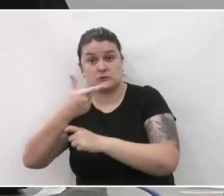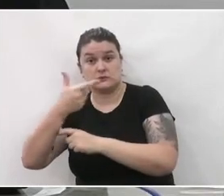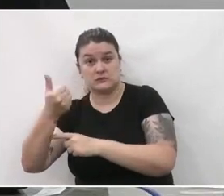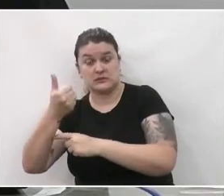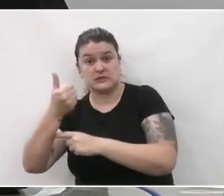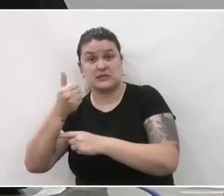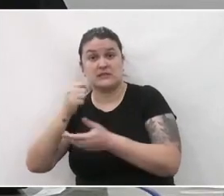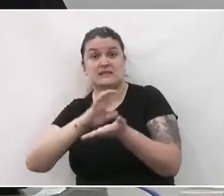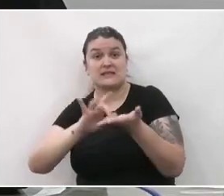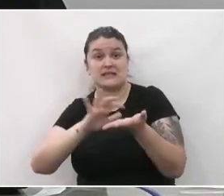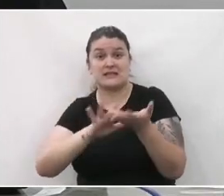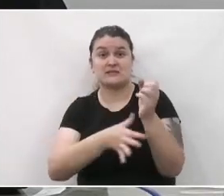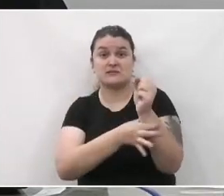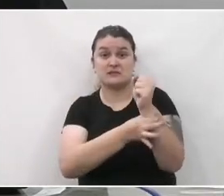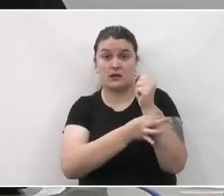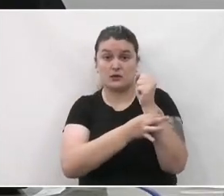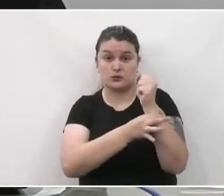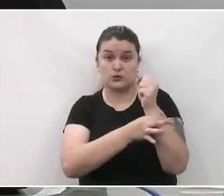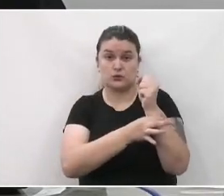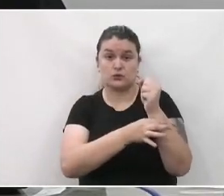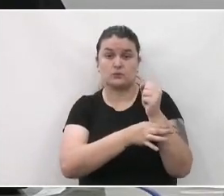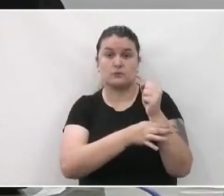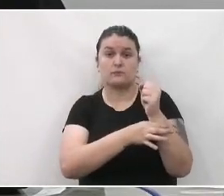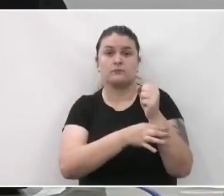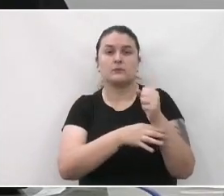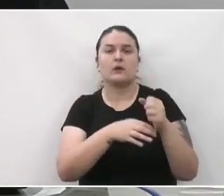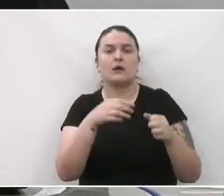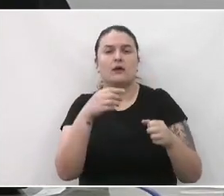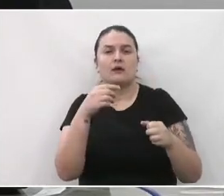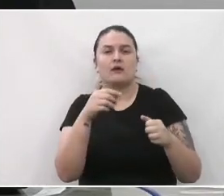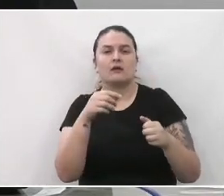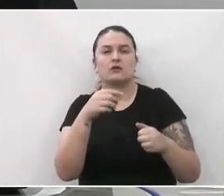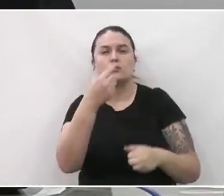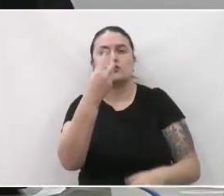Estado de Segurança Pública do Paraná registrou